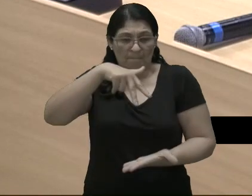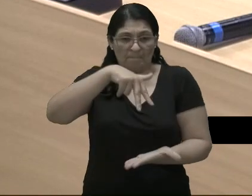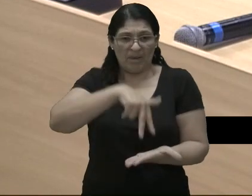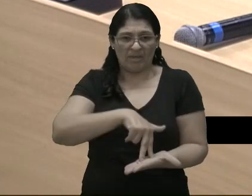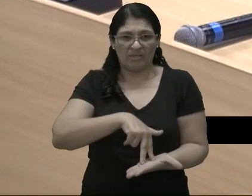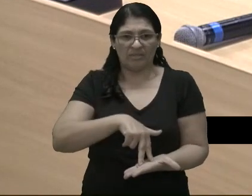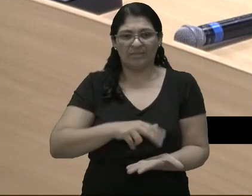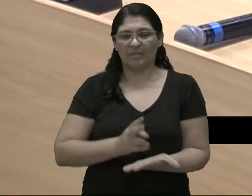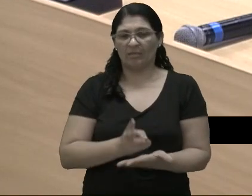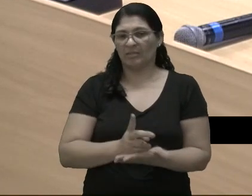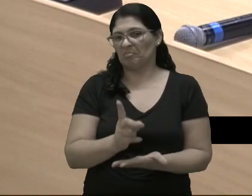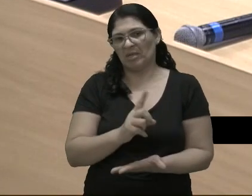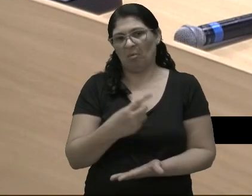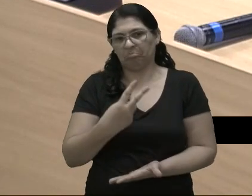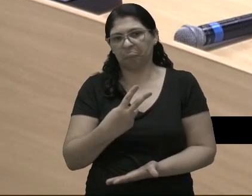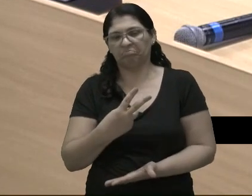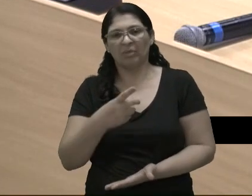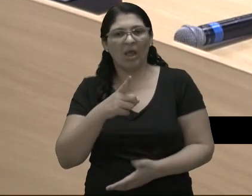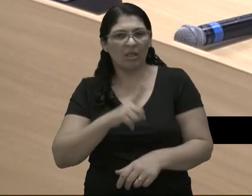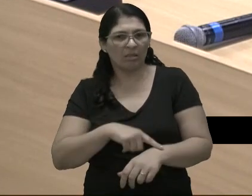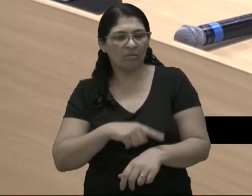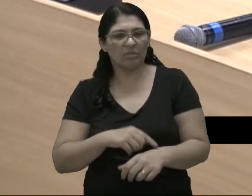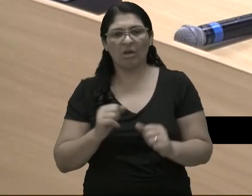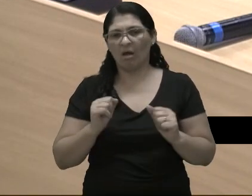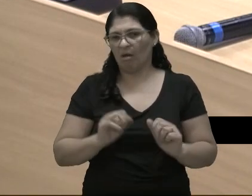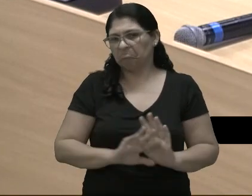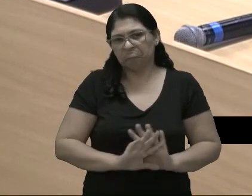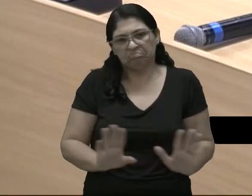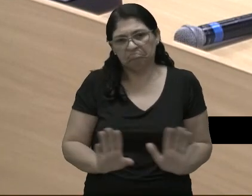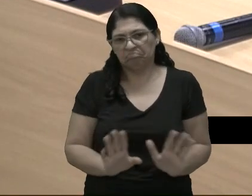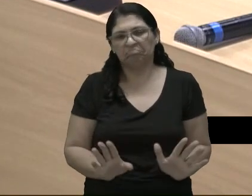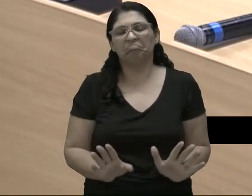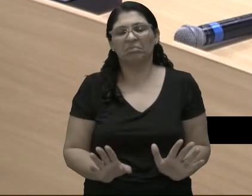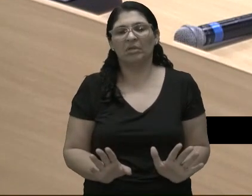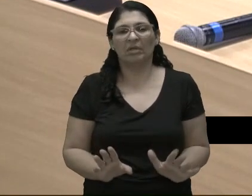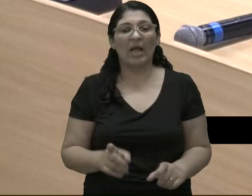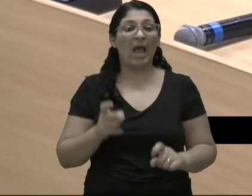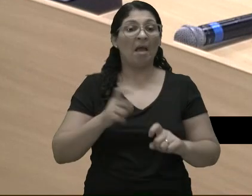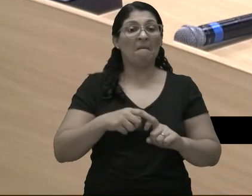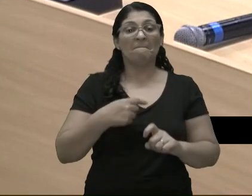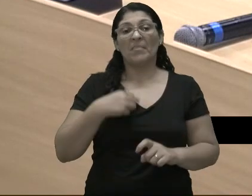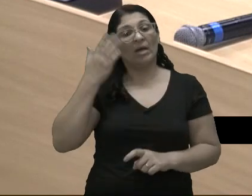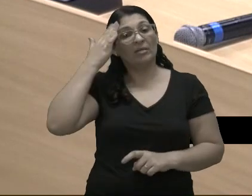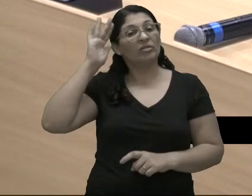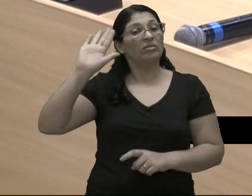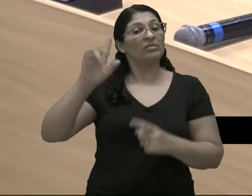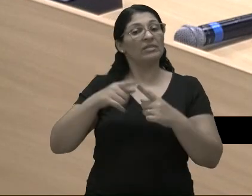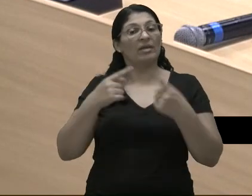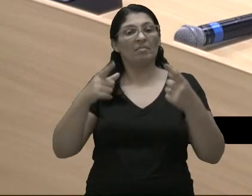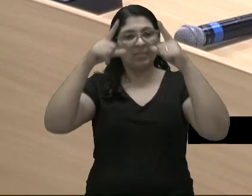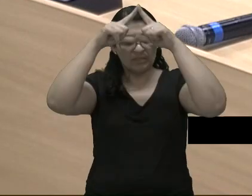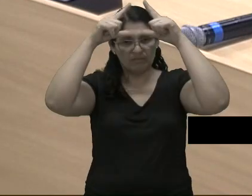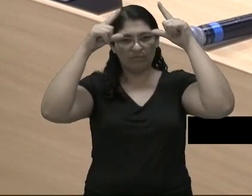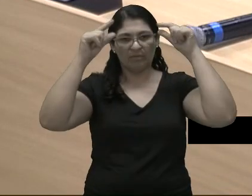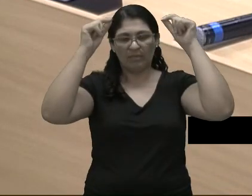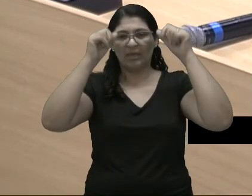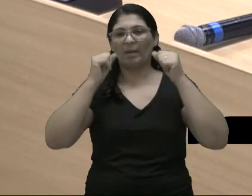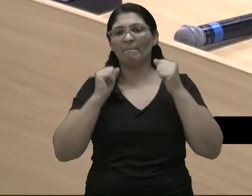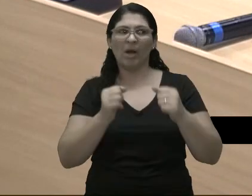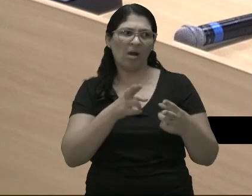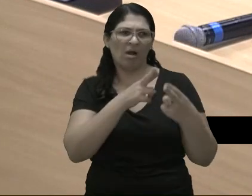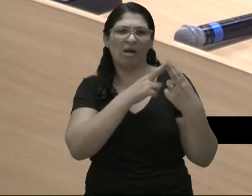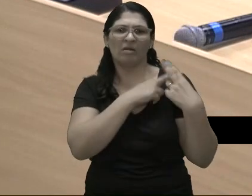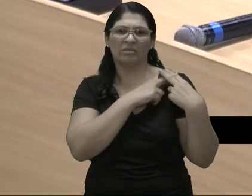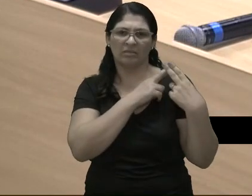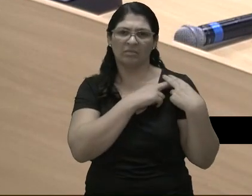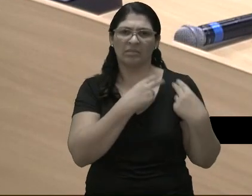Então, é só isso. Da parte médica, eu não posso falar, porque eu sou enfermeira, mas segue a mesma linha. Um médico, ele pode ser responsável técnico